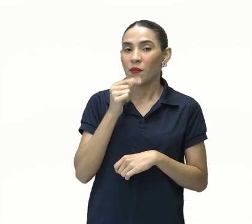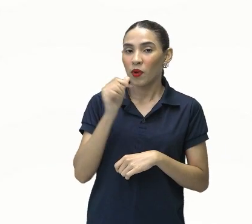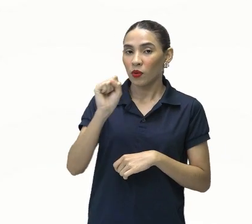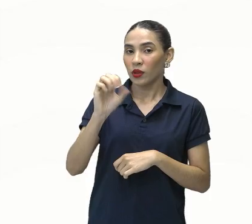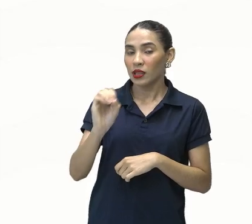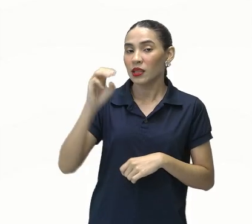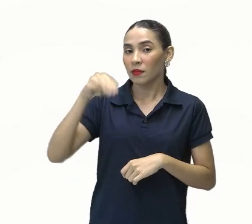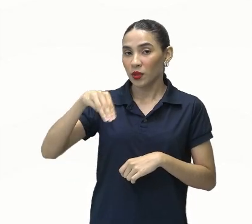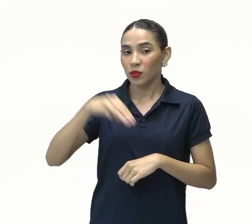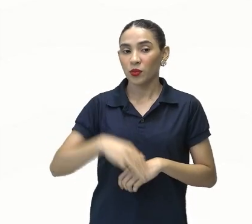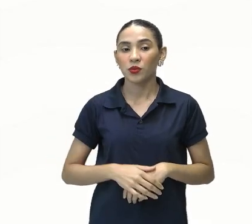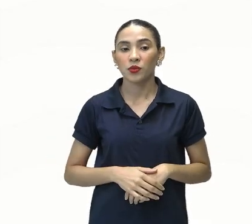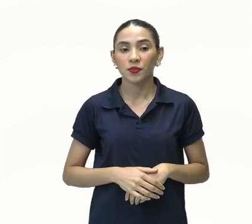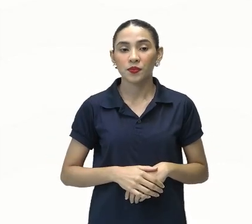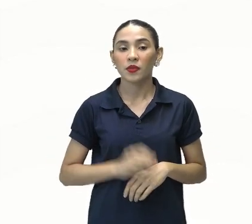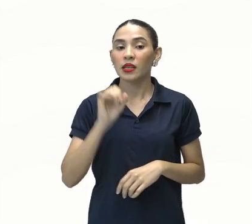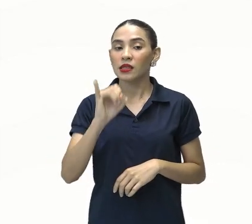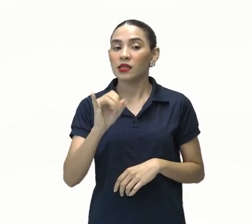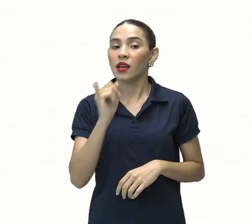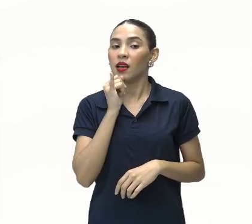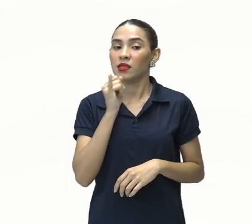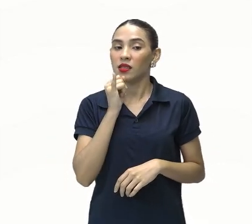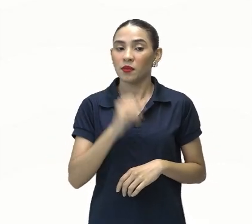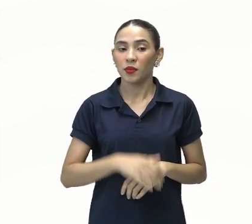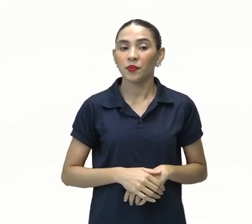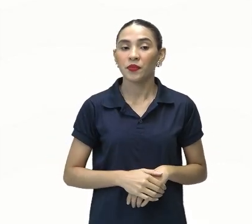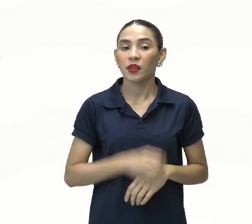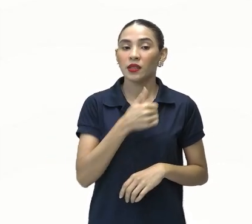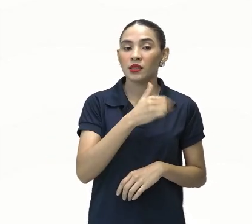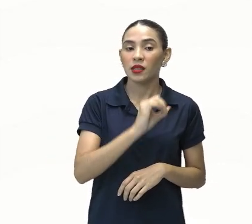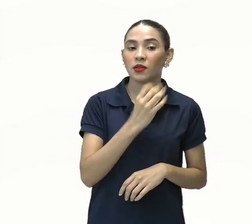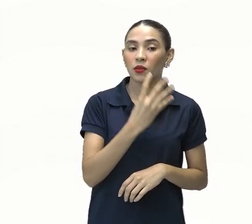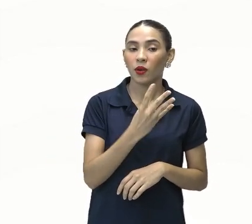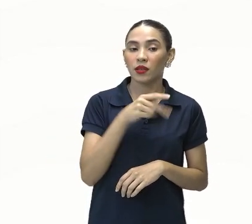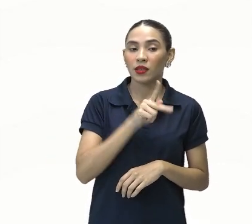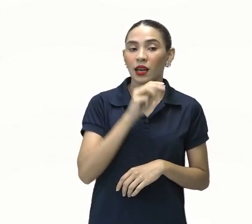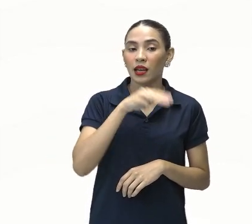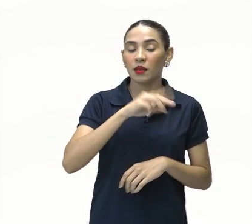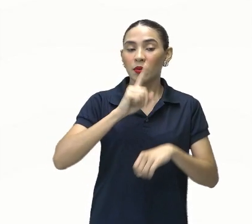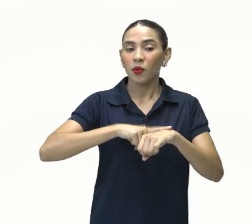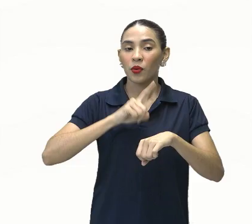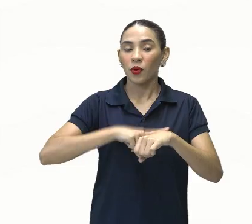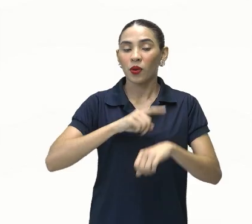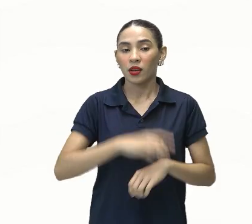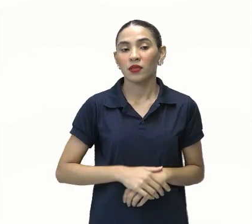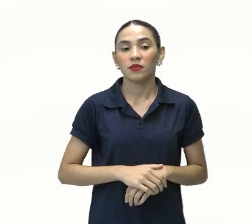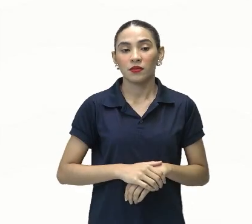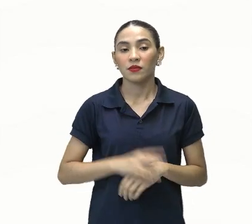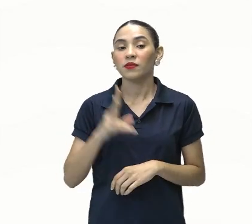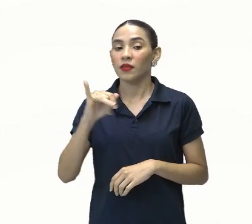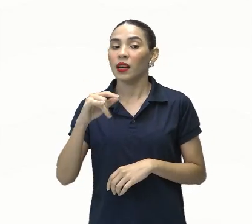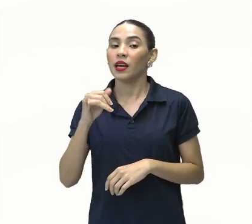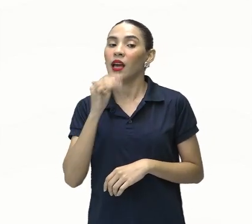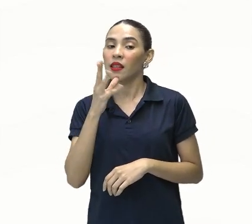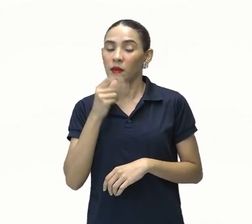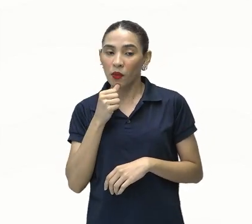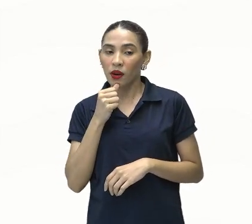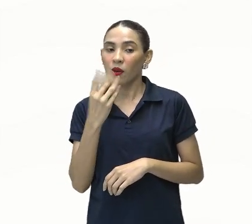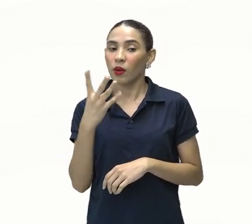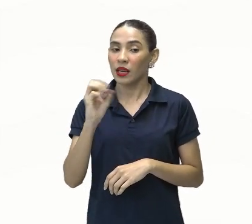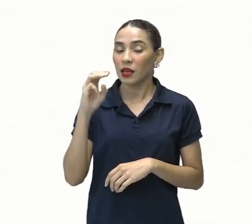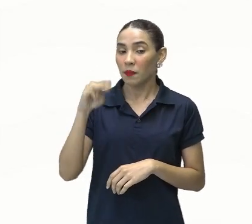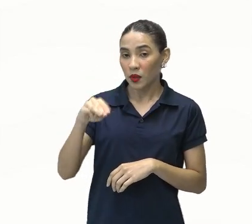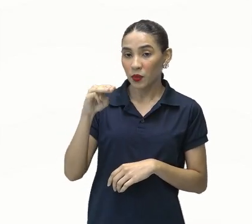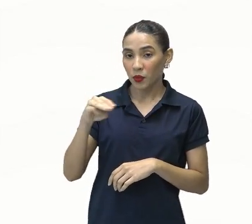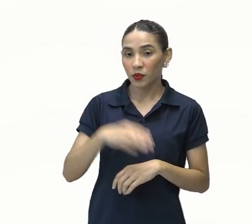80 minutos. Se eu for a 104 km por hora, eu vou demorar 40